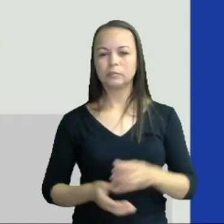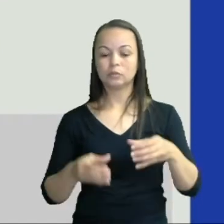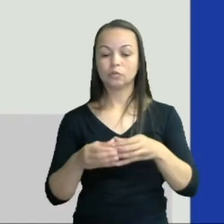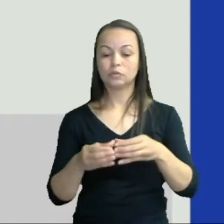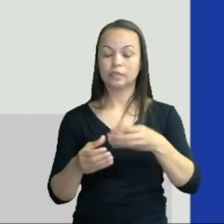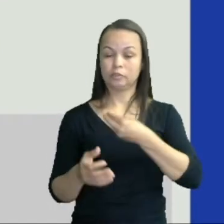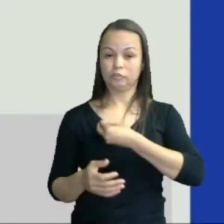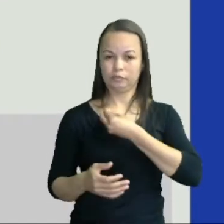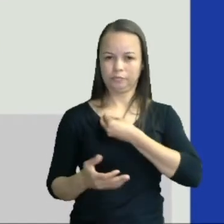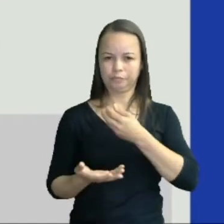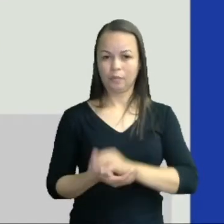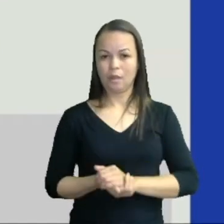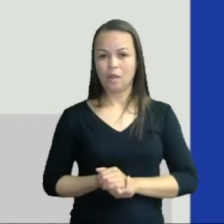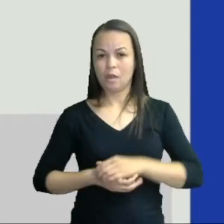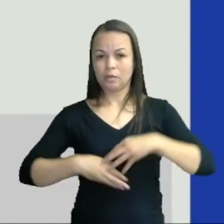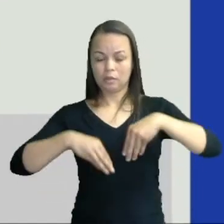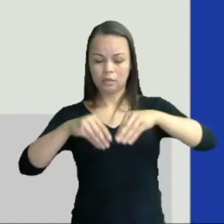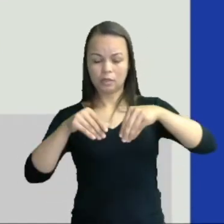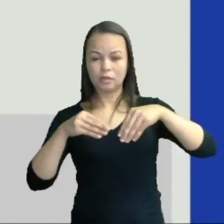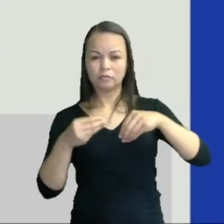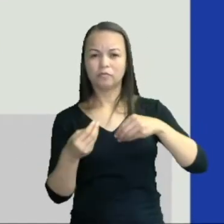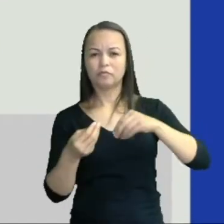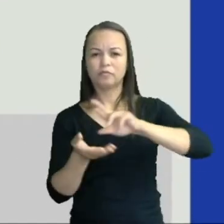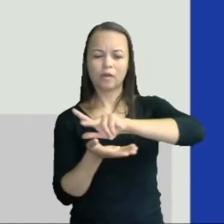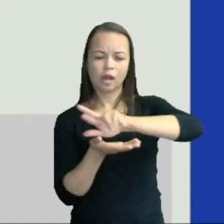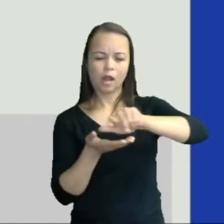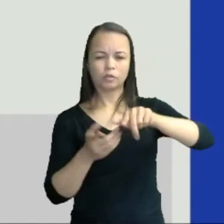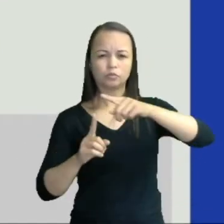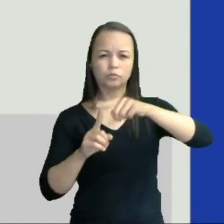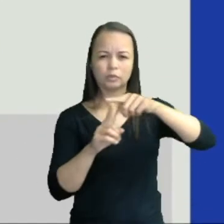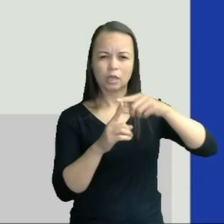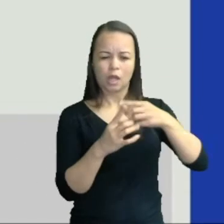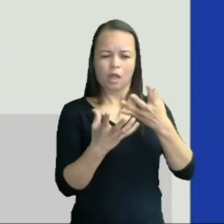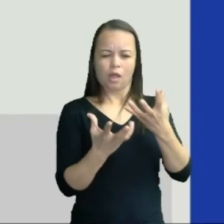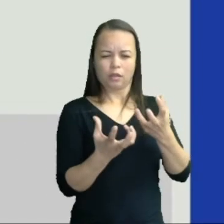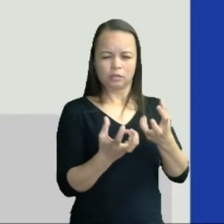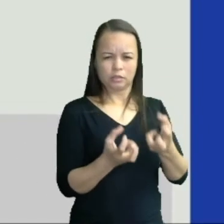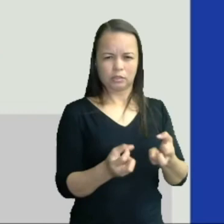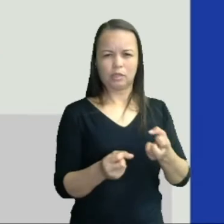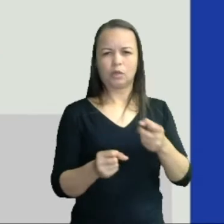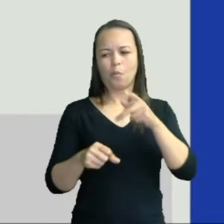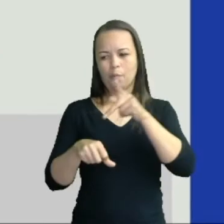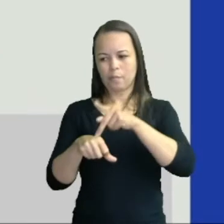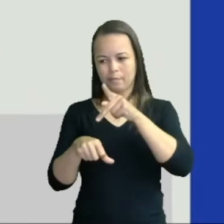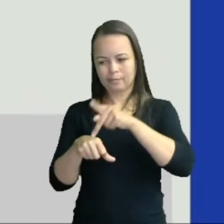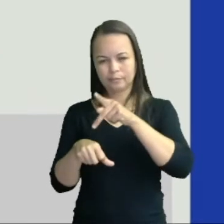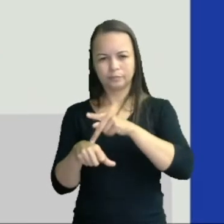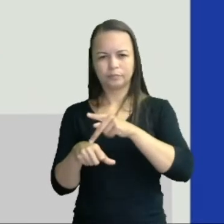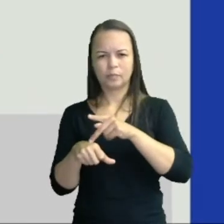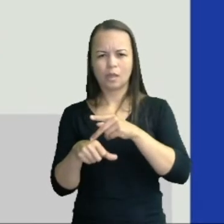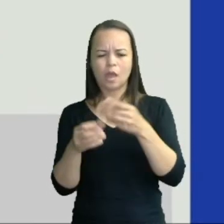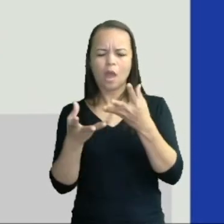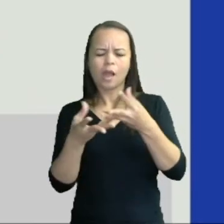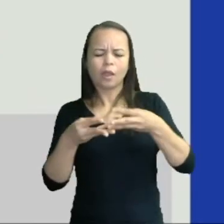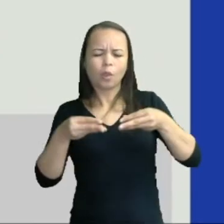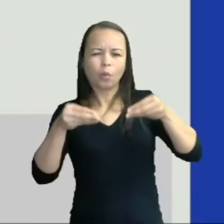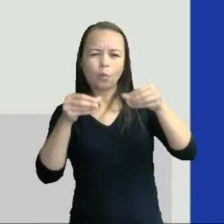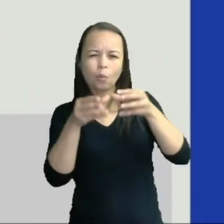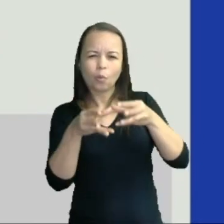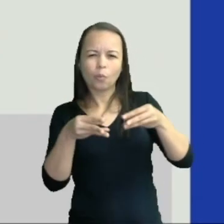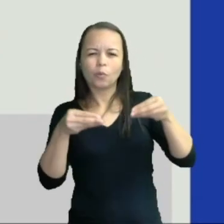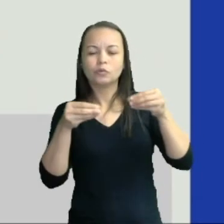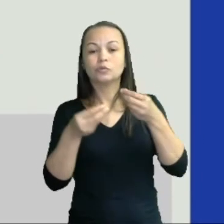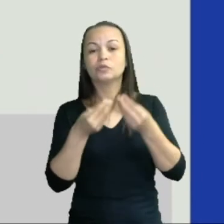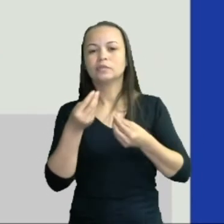Há solos de diversos tipos, secos e pedregosos, úmidos e